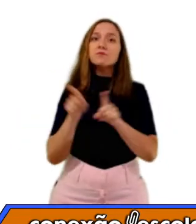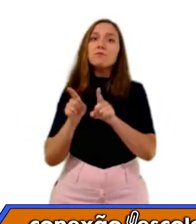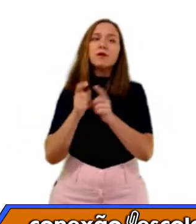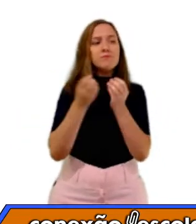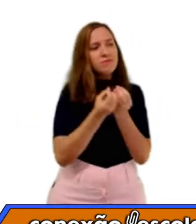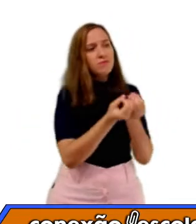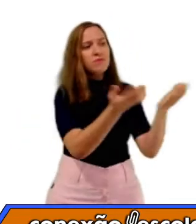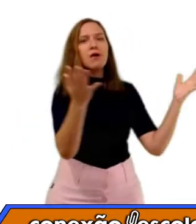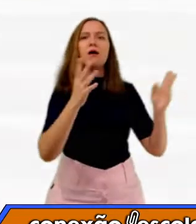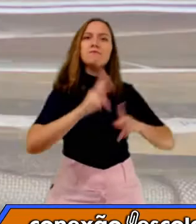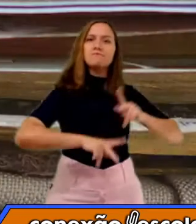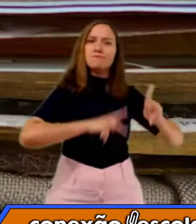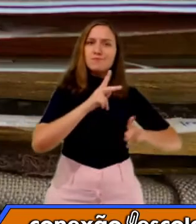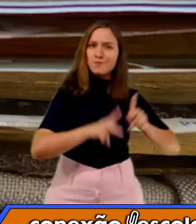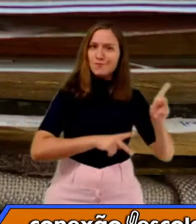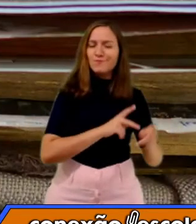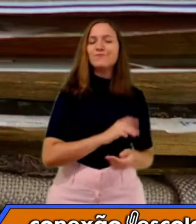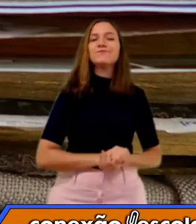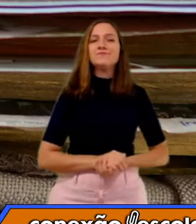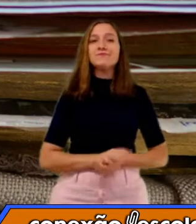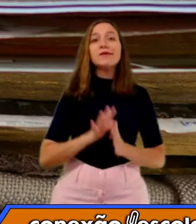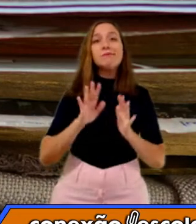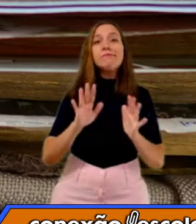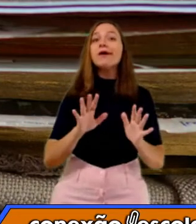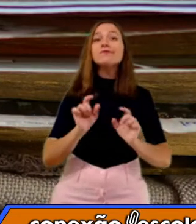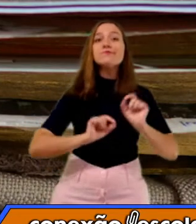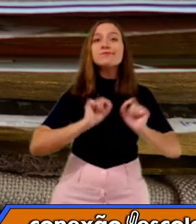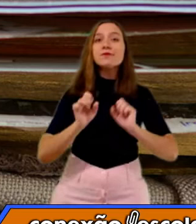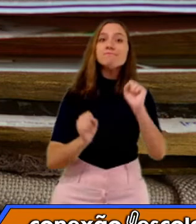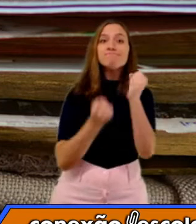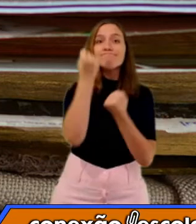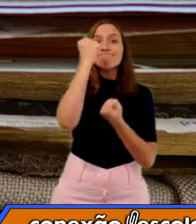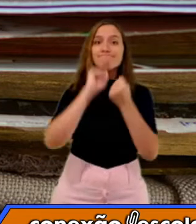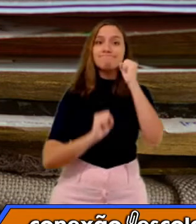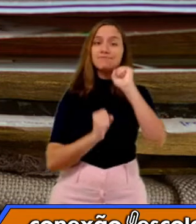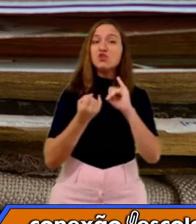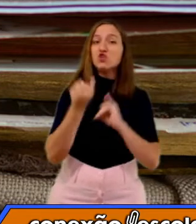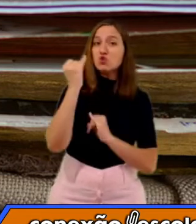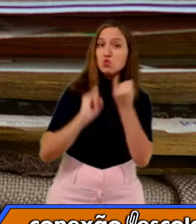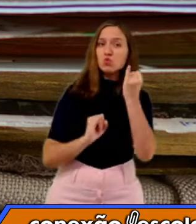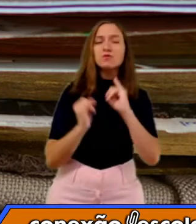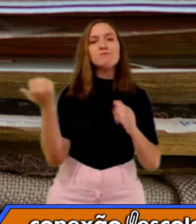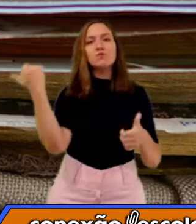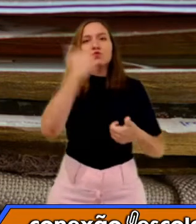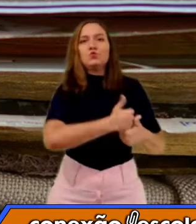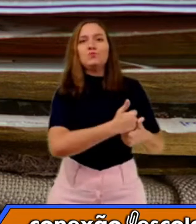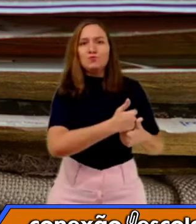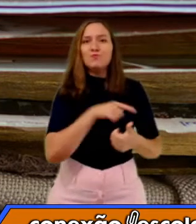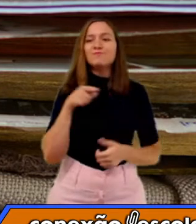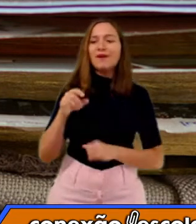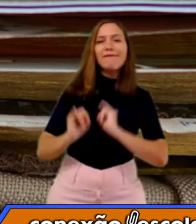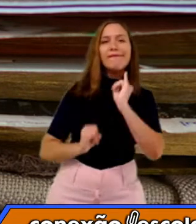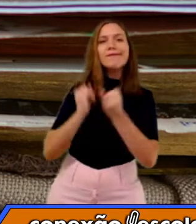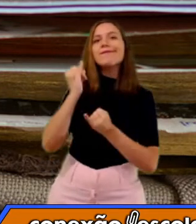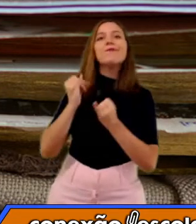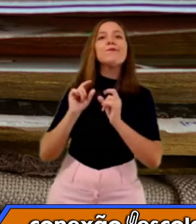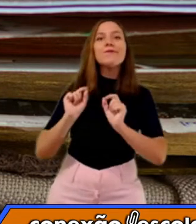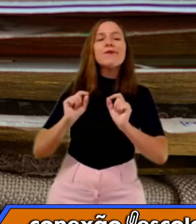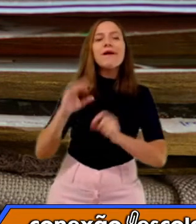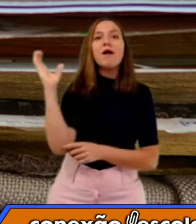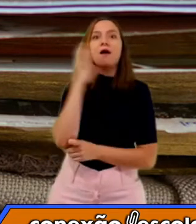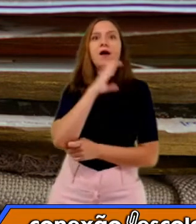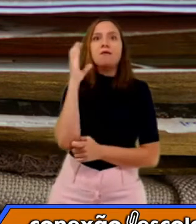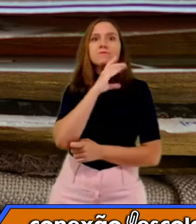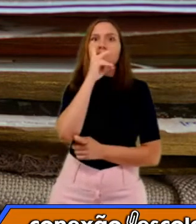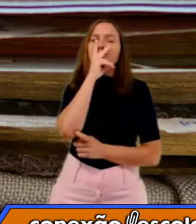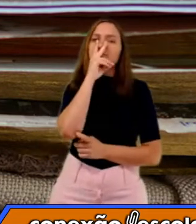Mas aí vieram o quê? As indústrias farmacêuticas. E essas indústrias, elas agilizaram